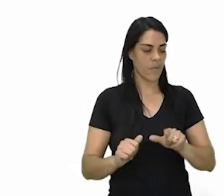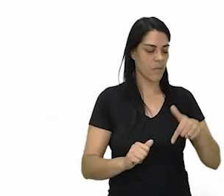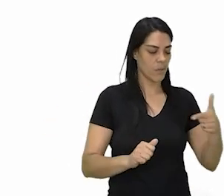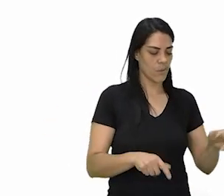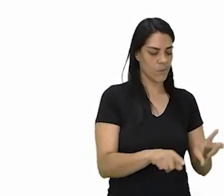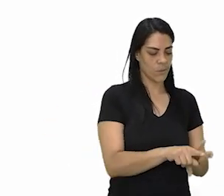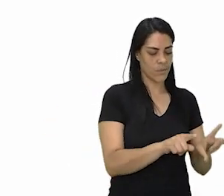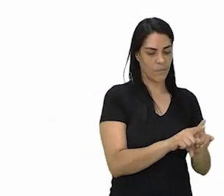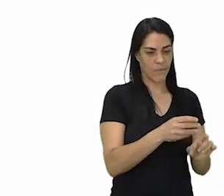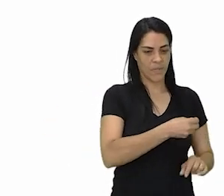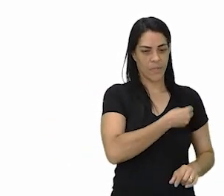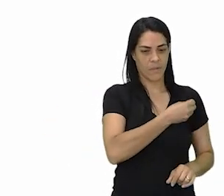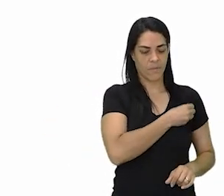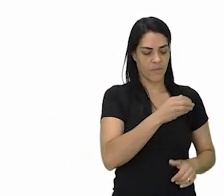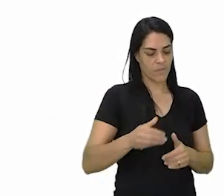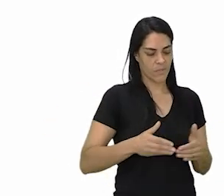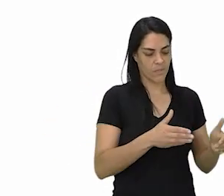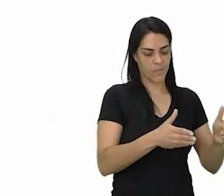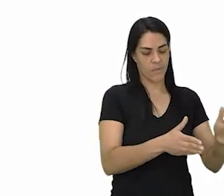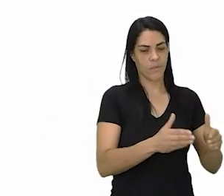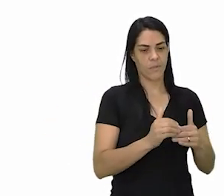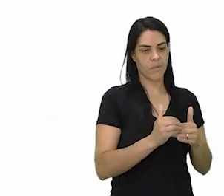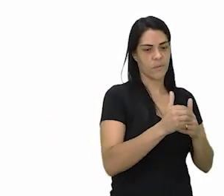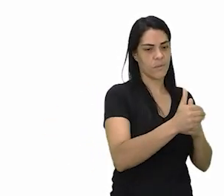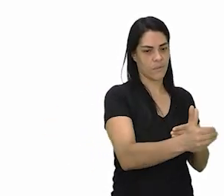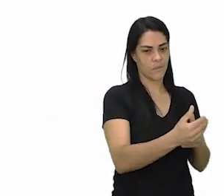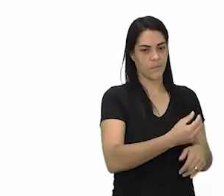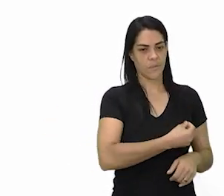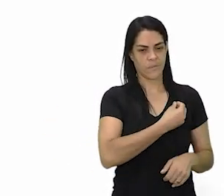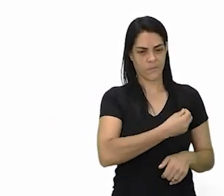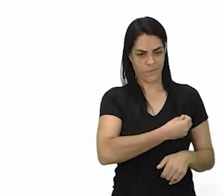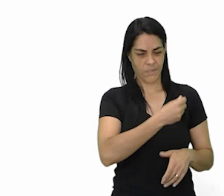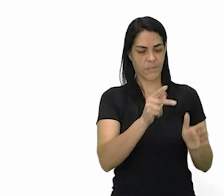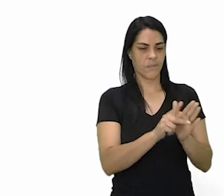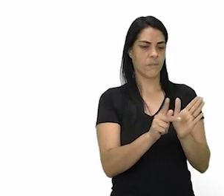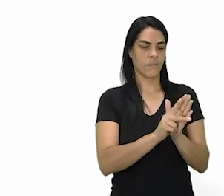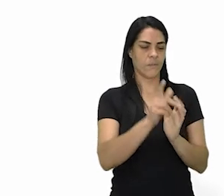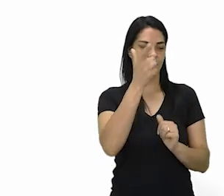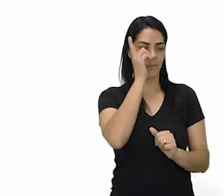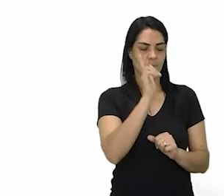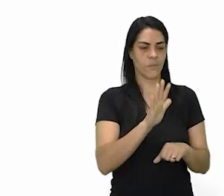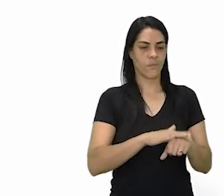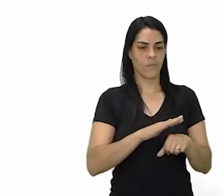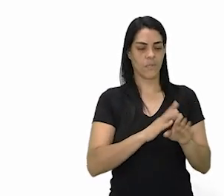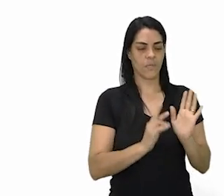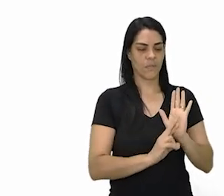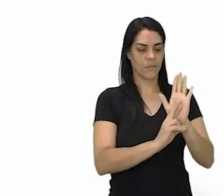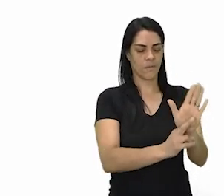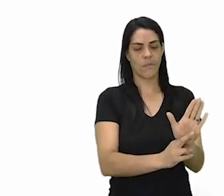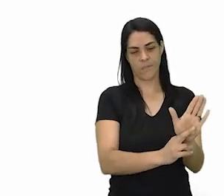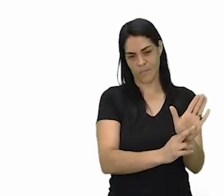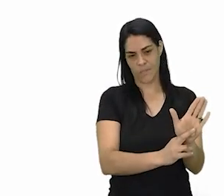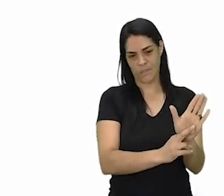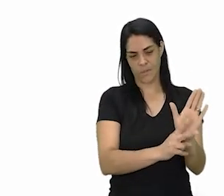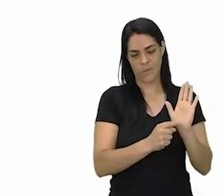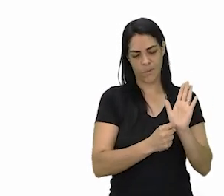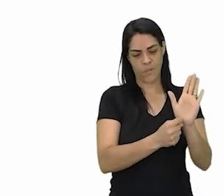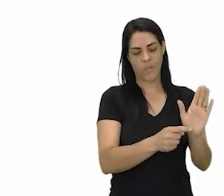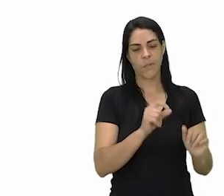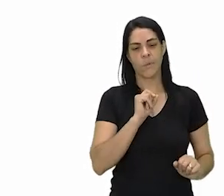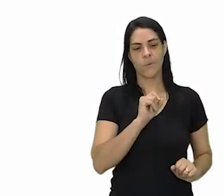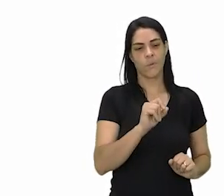vivencia essas trajetórias e, a partir da vivência deles, eles possam fazer representações,